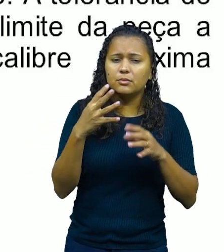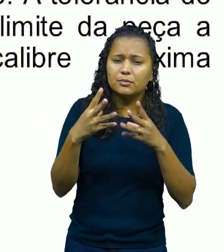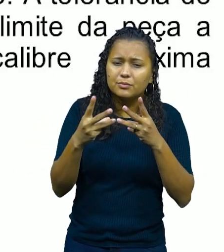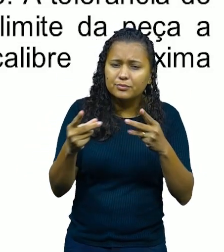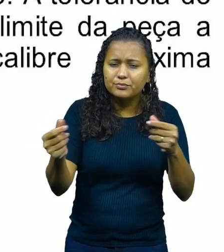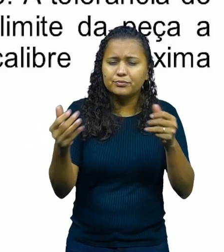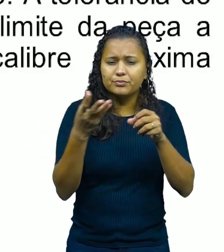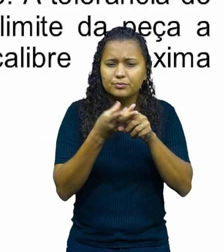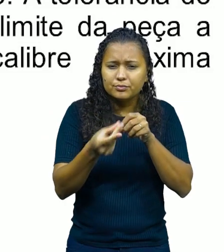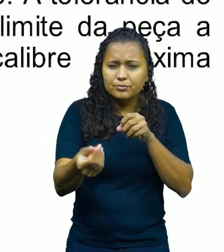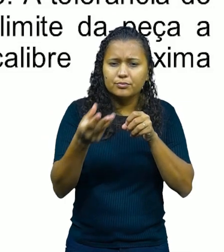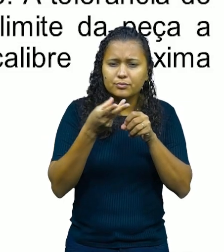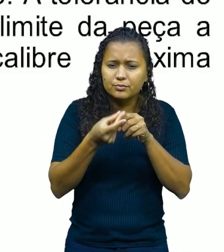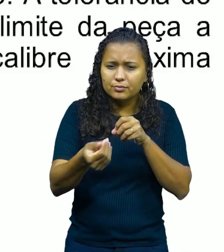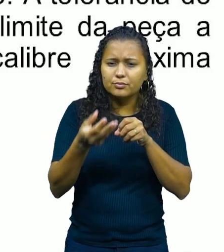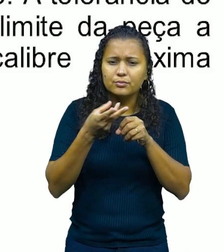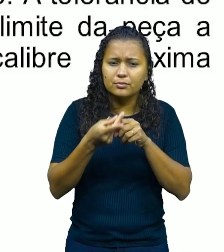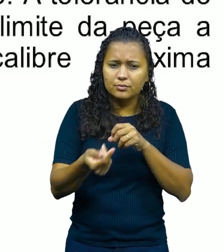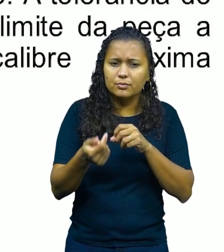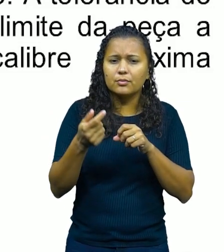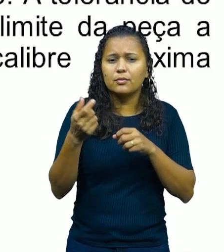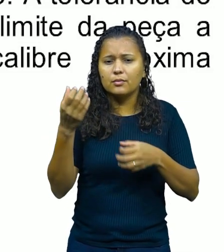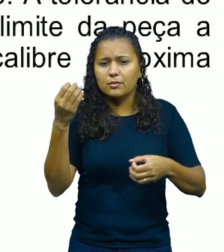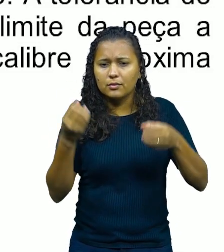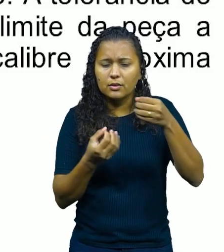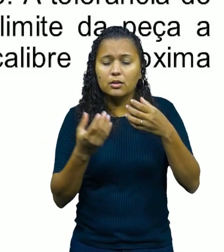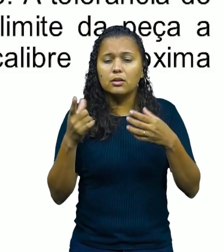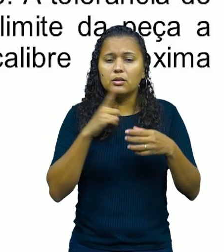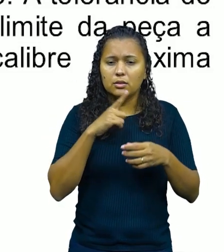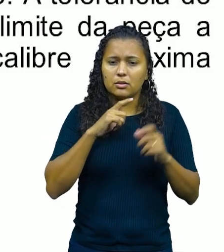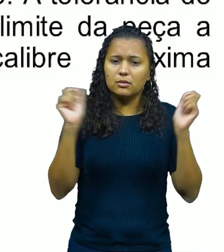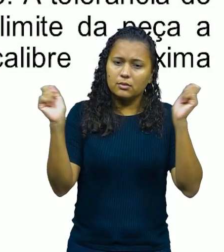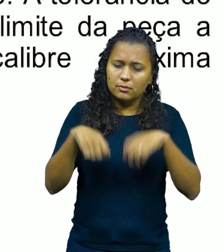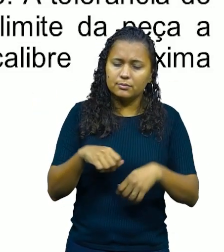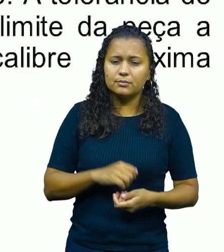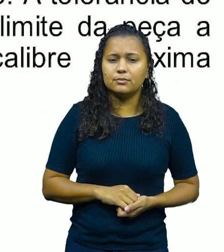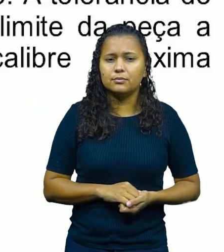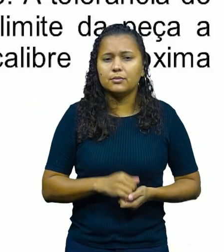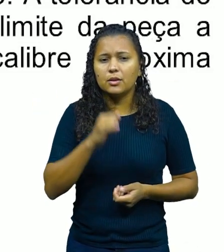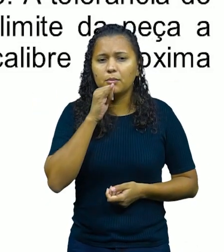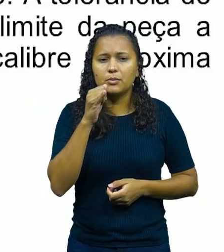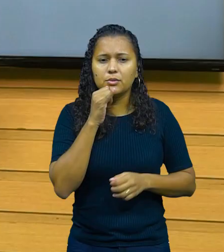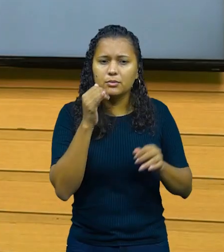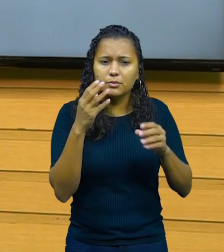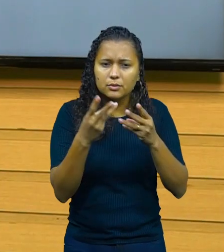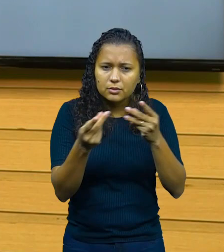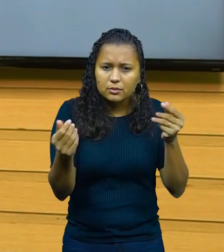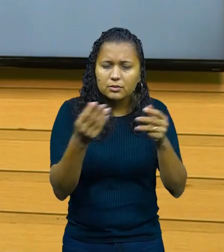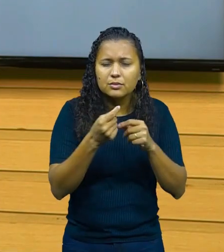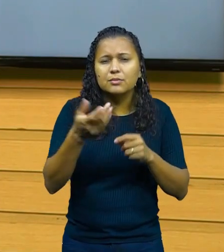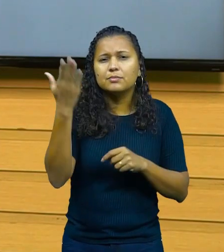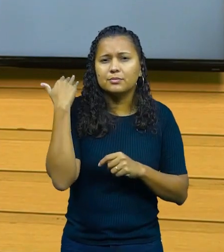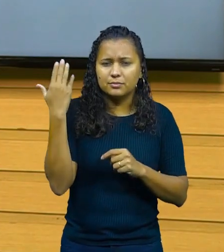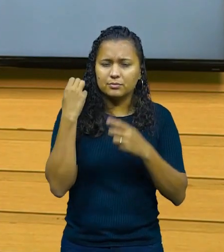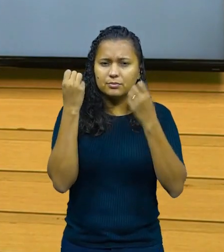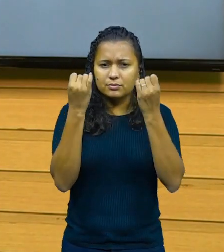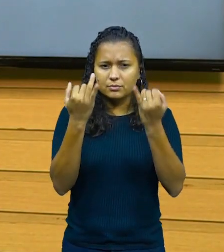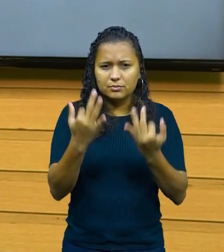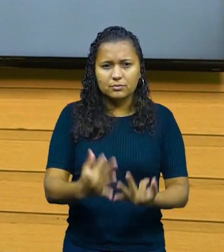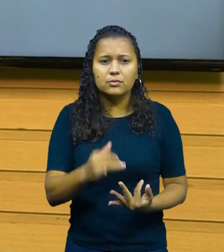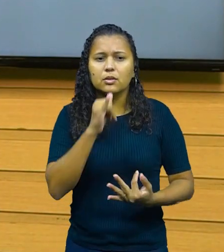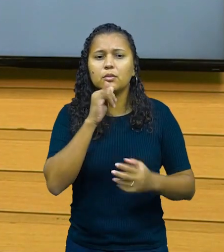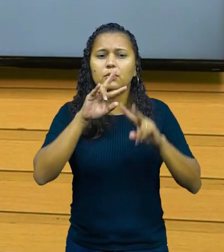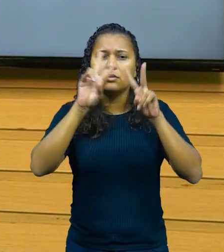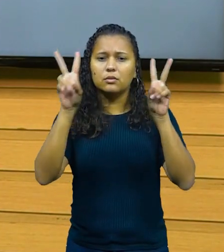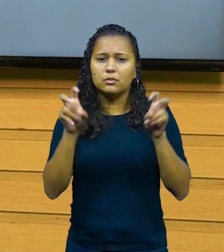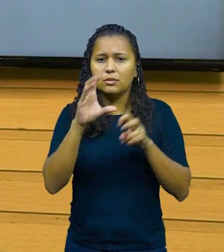o desgaste progressivo do calibre aproxima ligeiramente antes que o mesmo se torne possível. Essa questão de desgaste a gente conversou bastante quando a gente